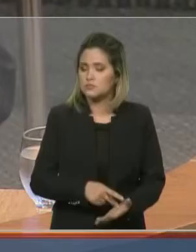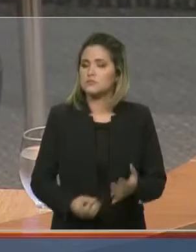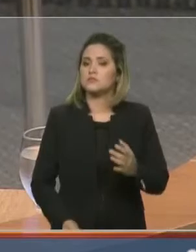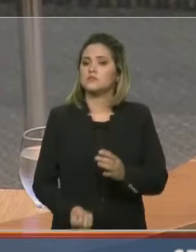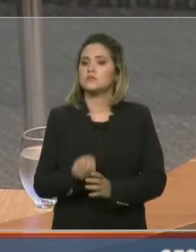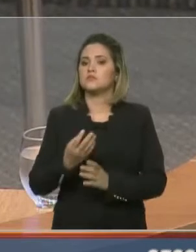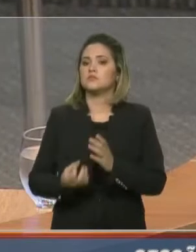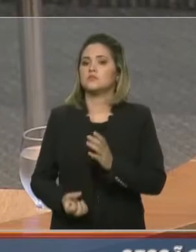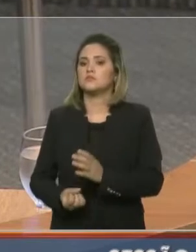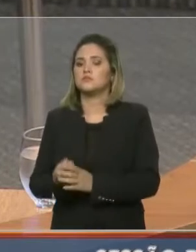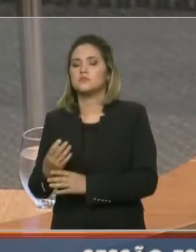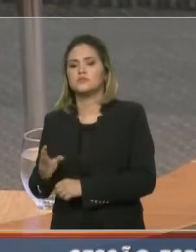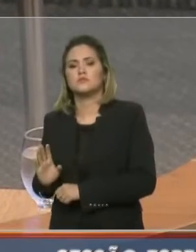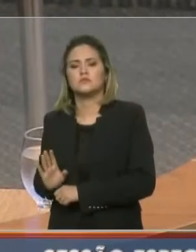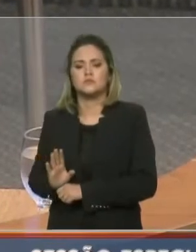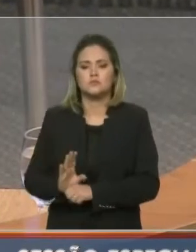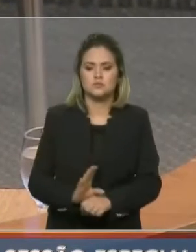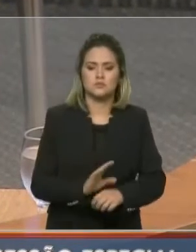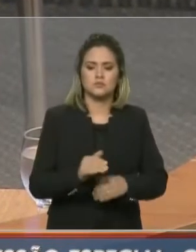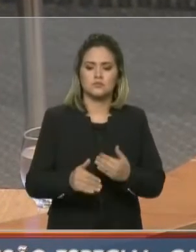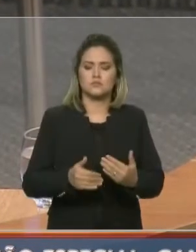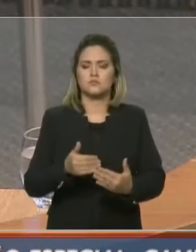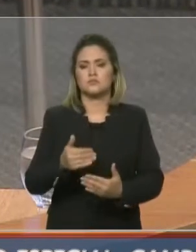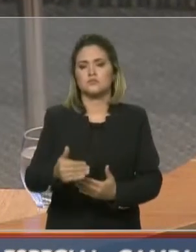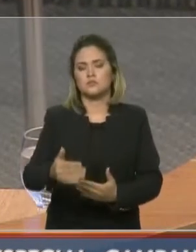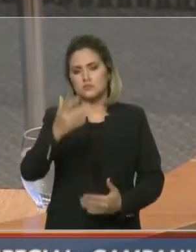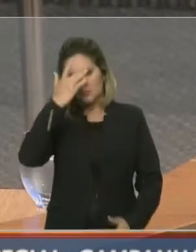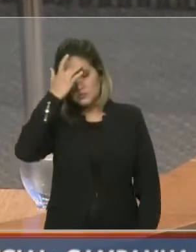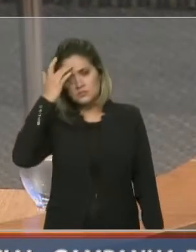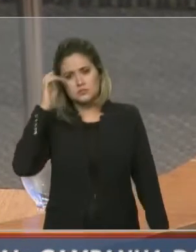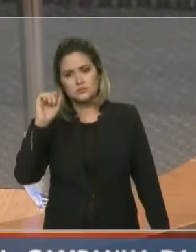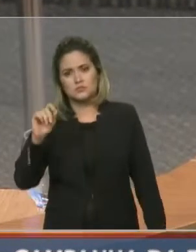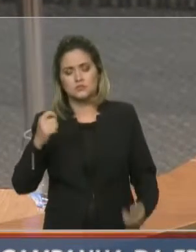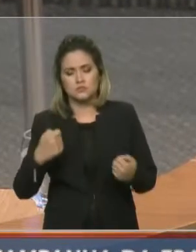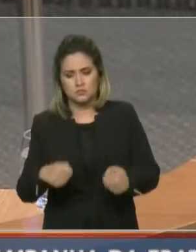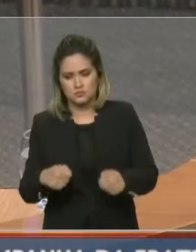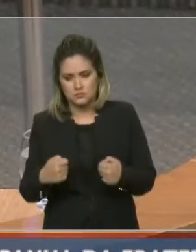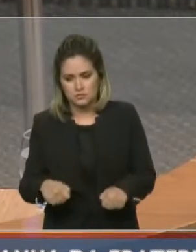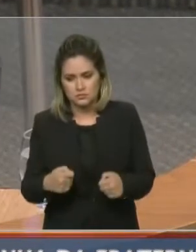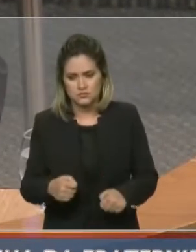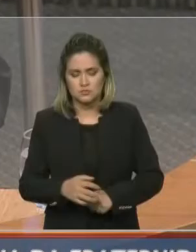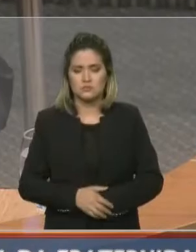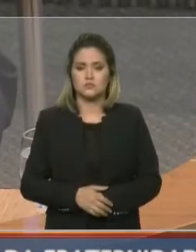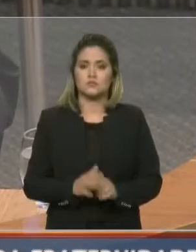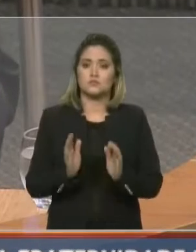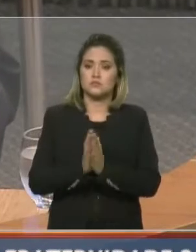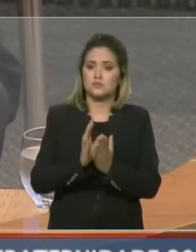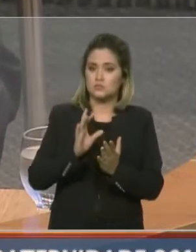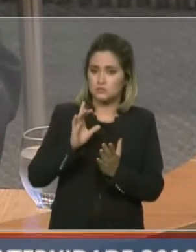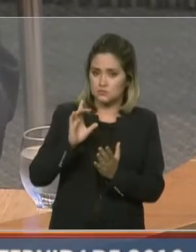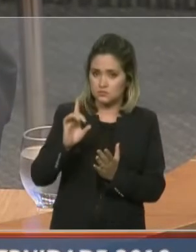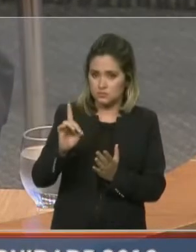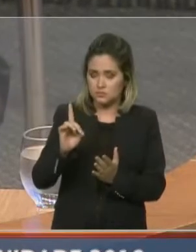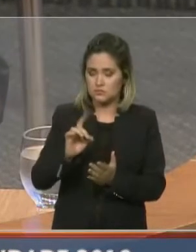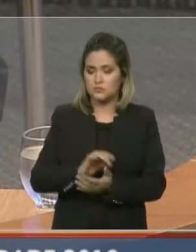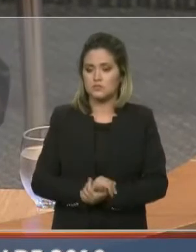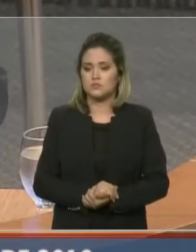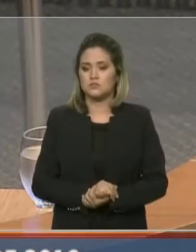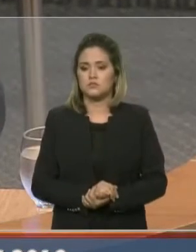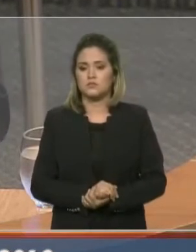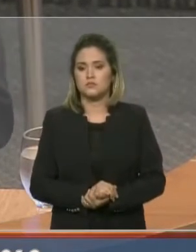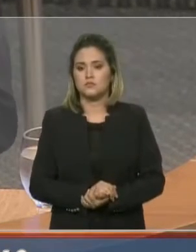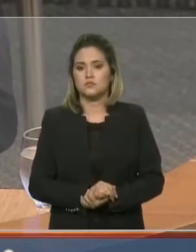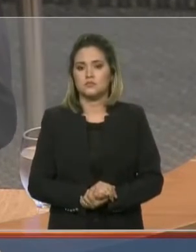favor daqueles que são mais necessitados. A palavra de Deus, no